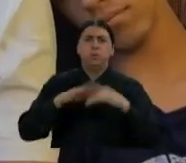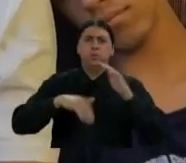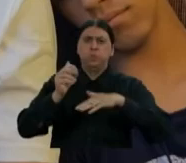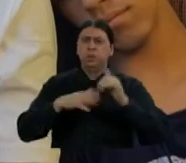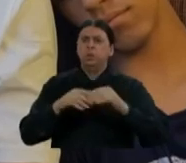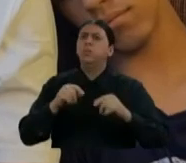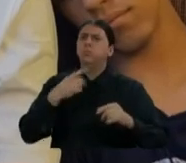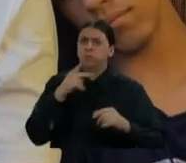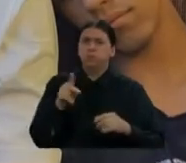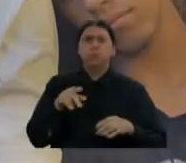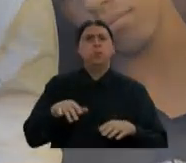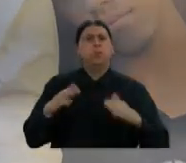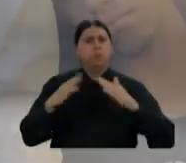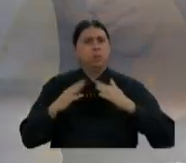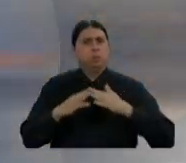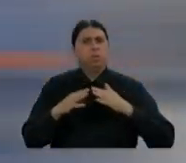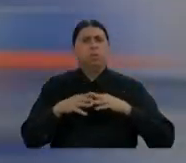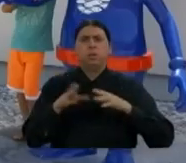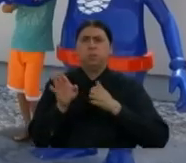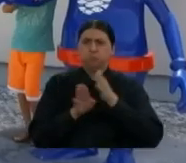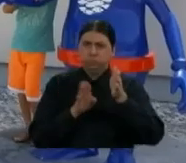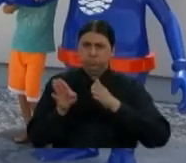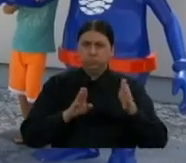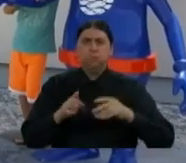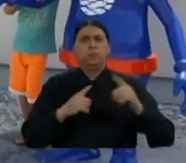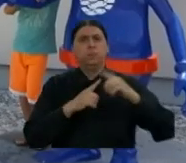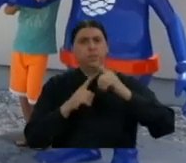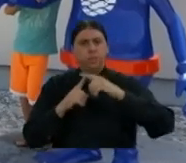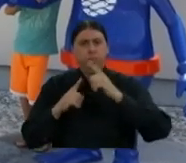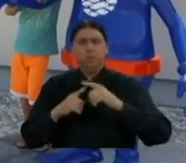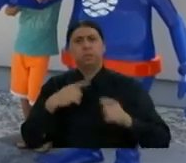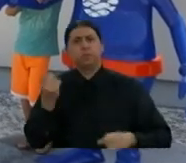lugar e vai para tramandaí volta